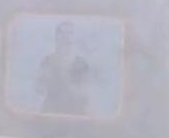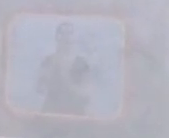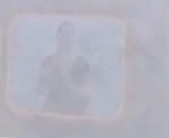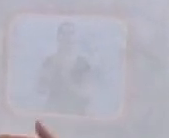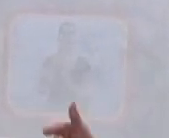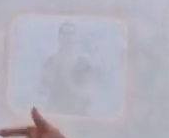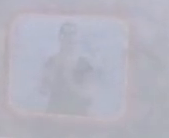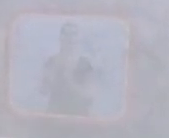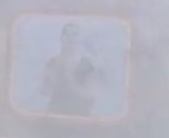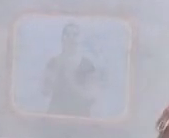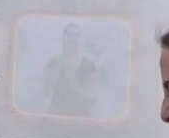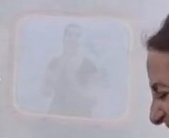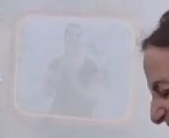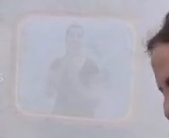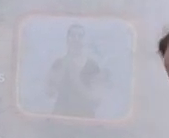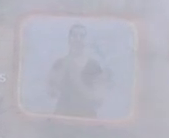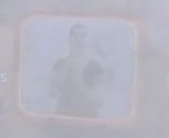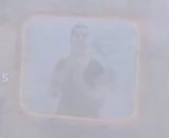Tá bom,